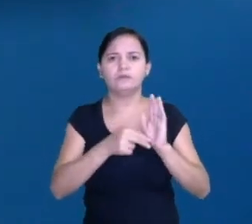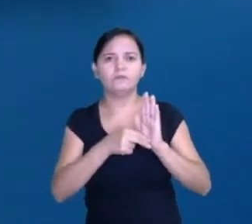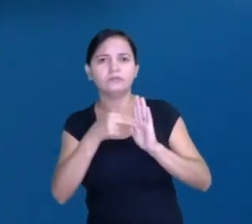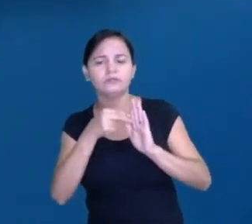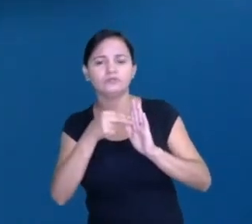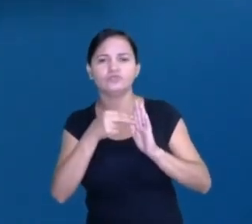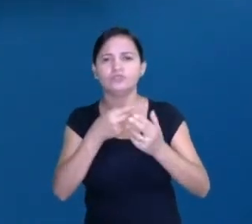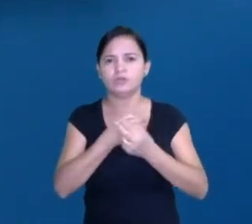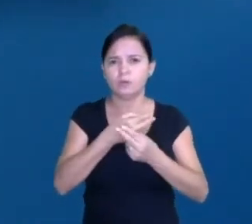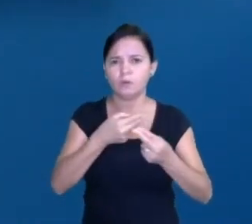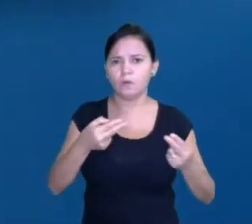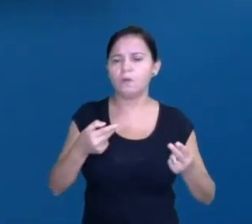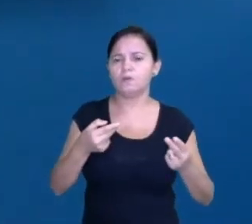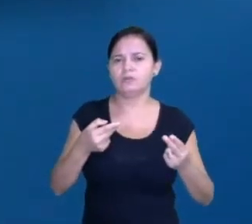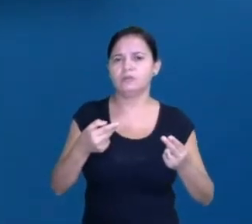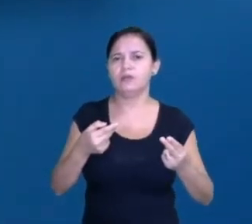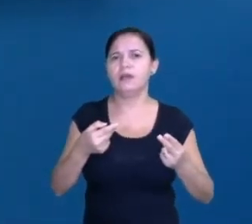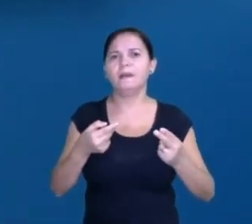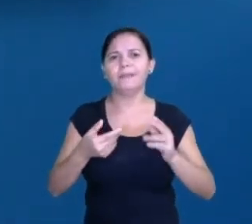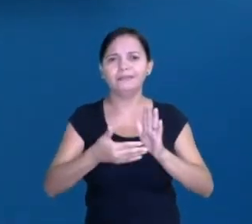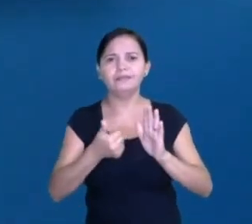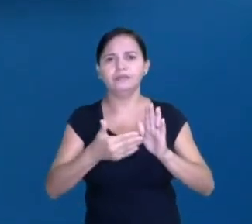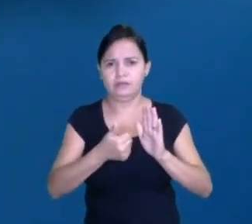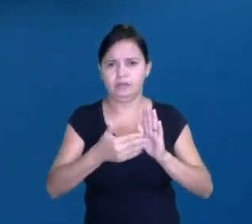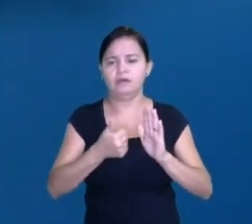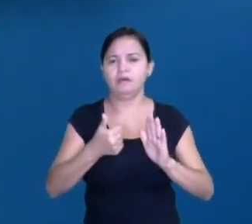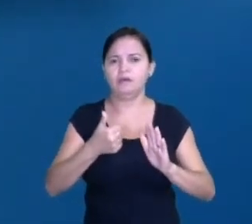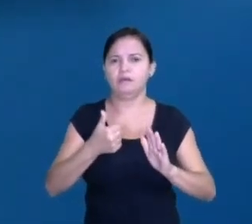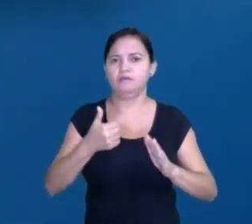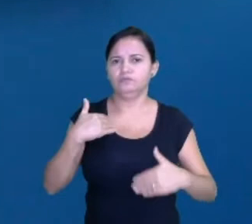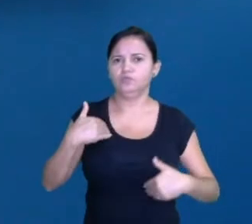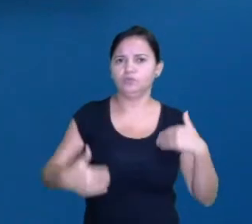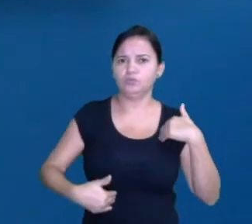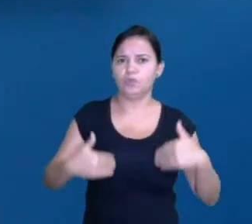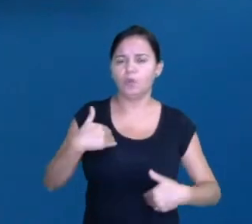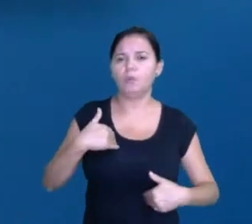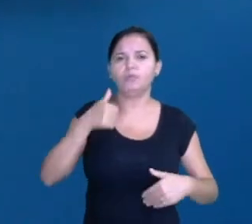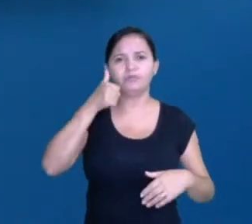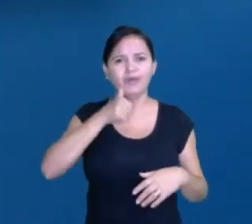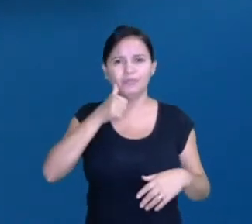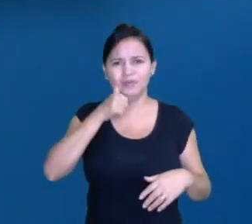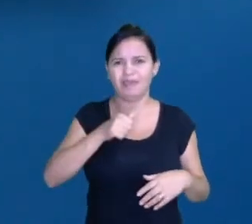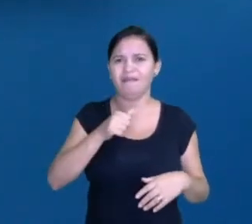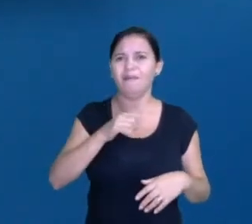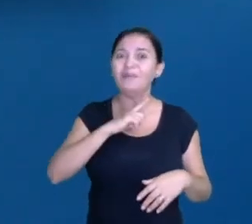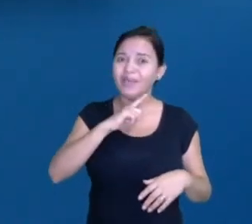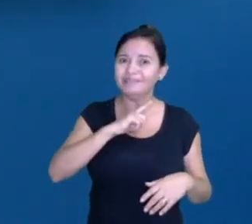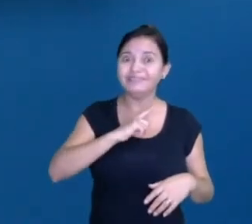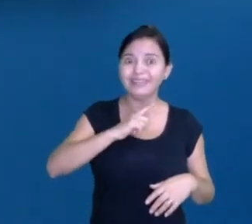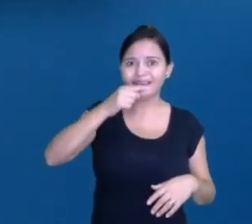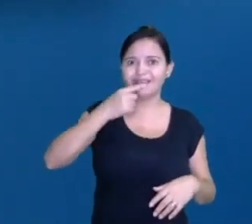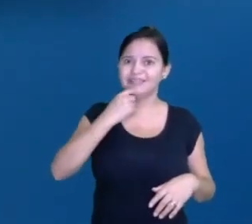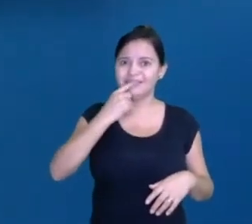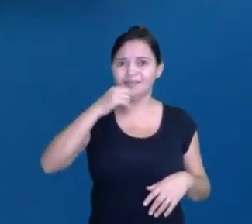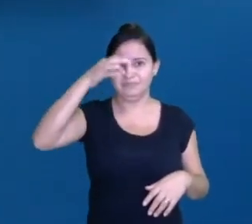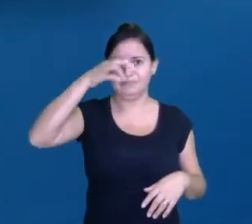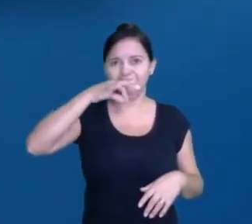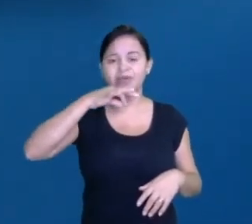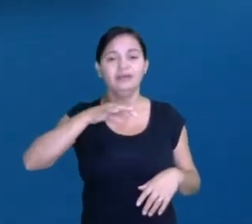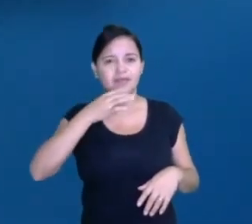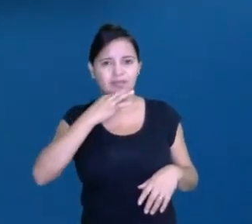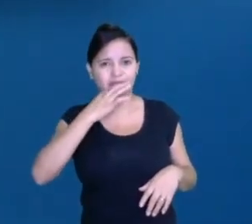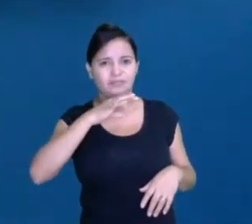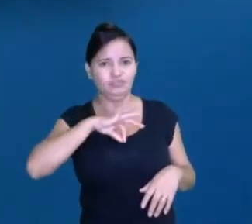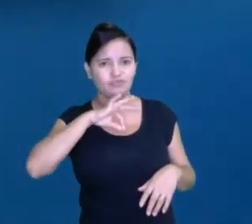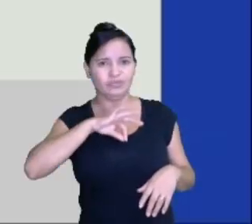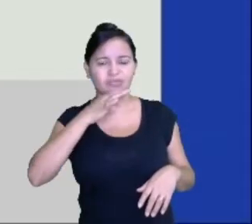momento específico, ser expulso do corpo da mulher através de uma coisa que vocês conhecem como ciclo menstrual, tá? E aí, por